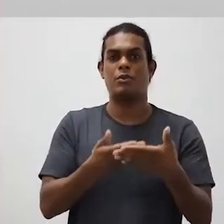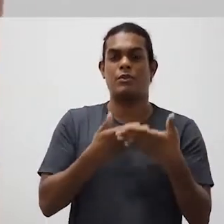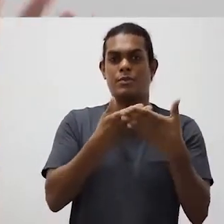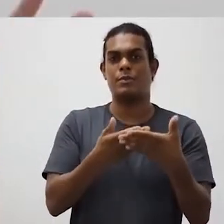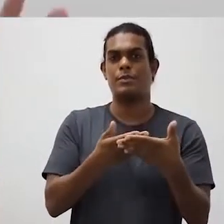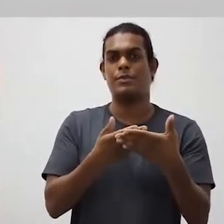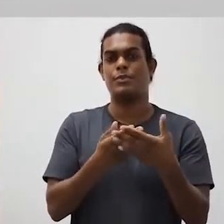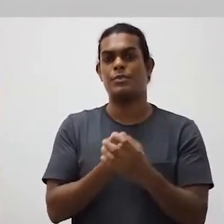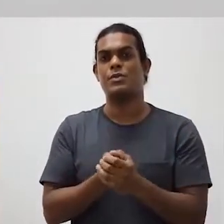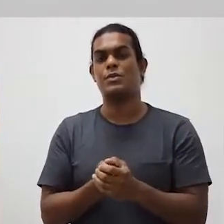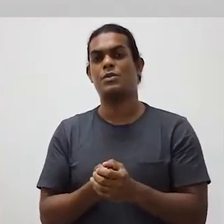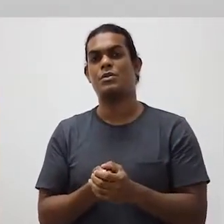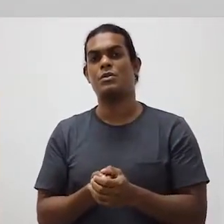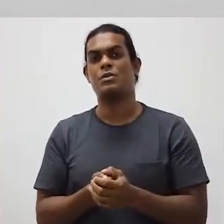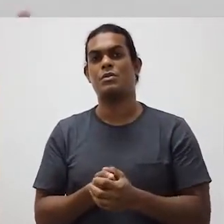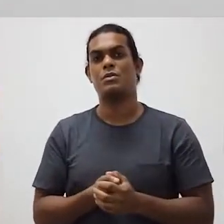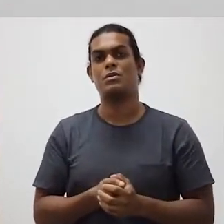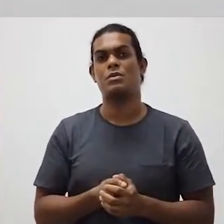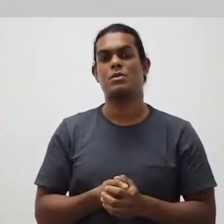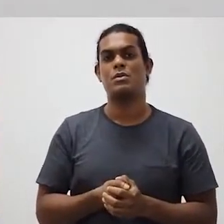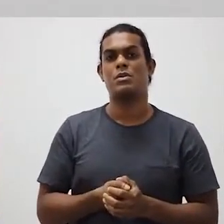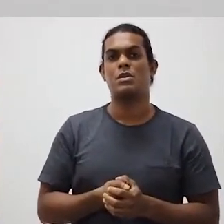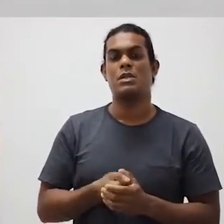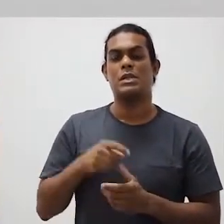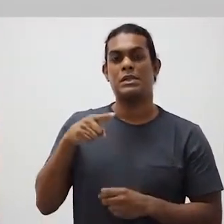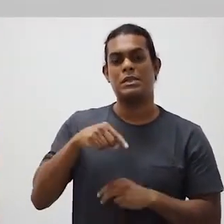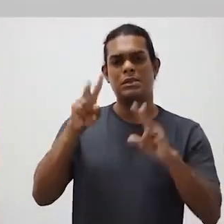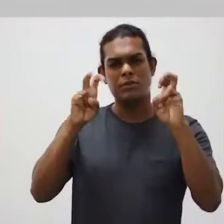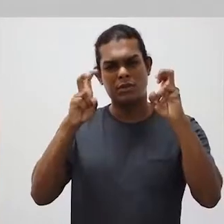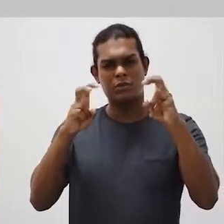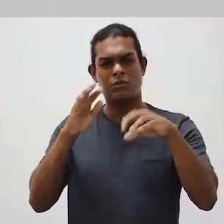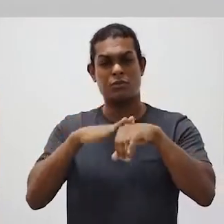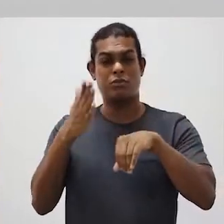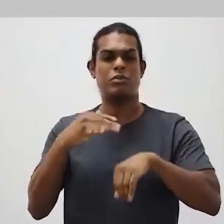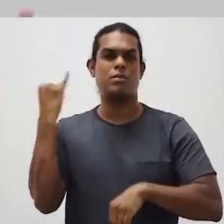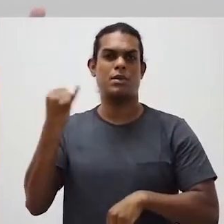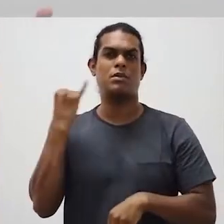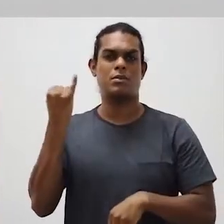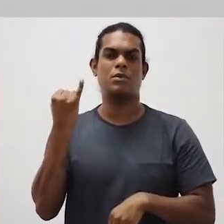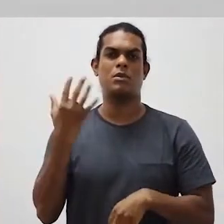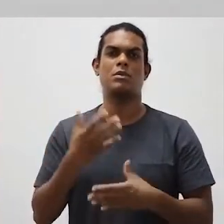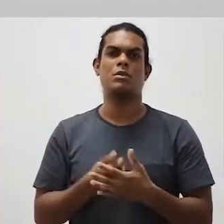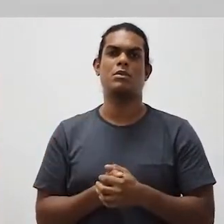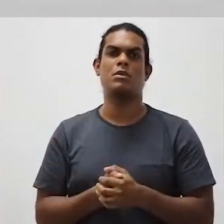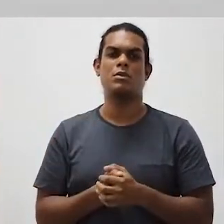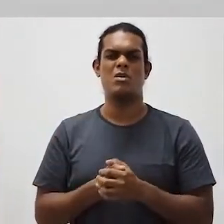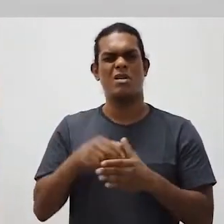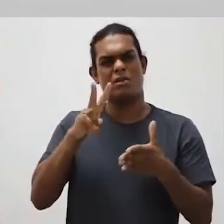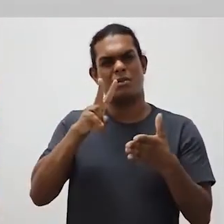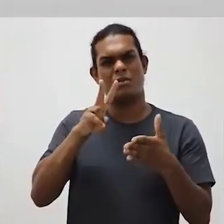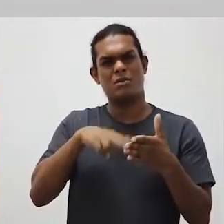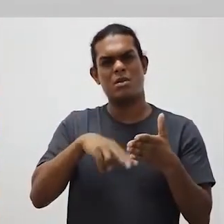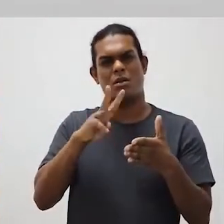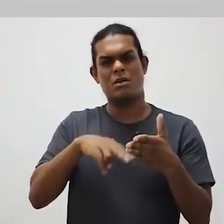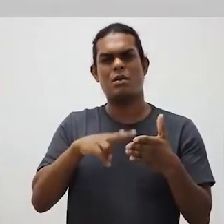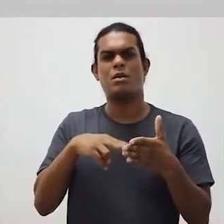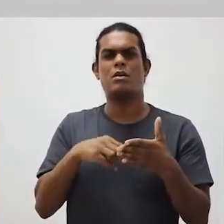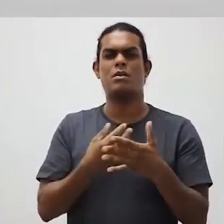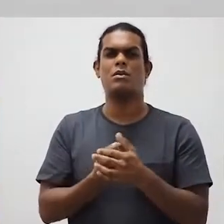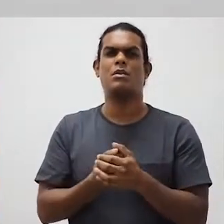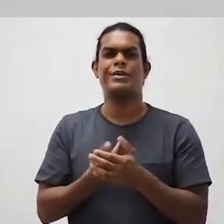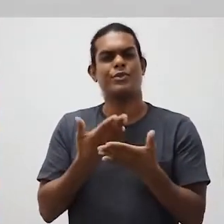considerar essas são as questões-chave que a gente vai considerar, tá? Então, dei uma